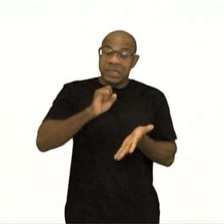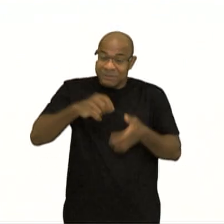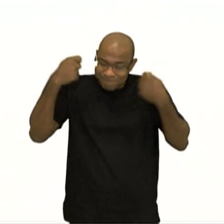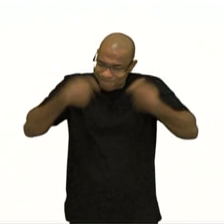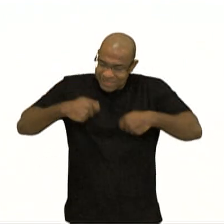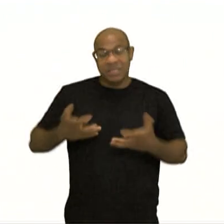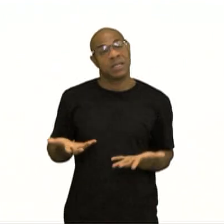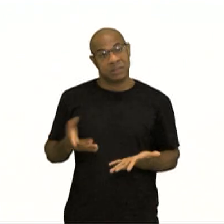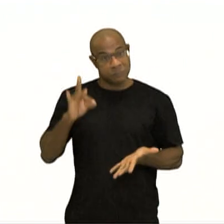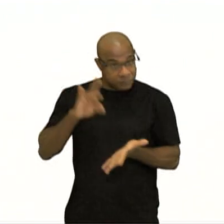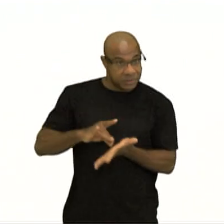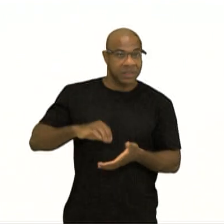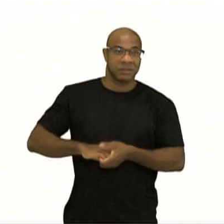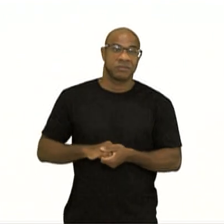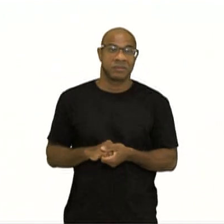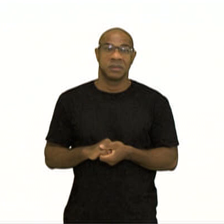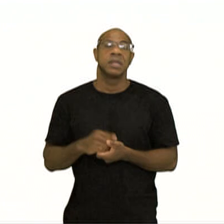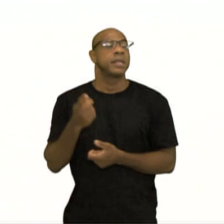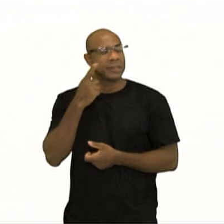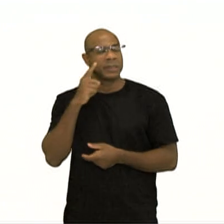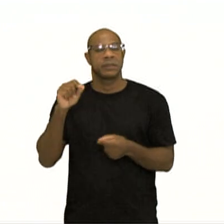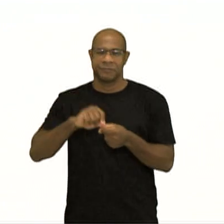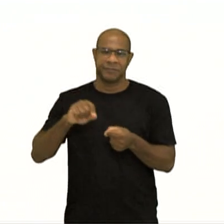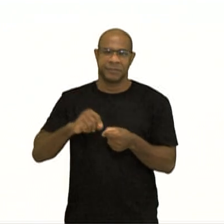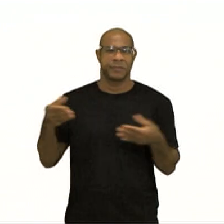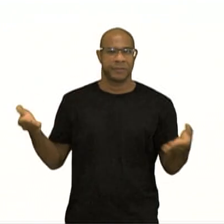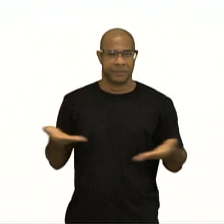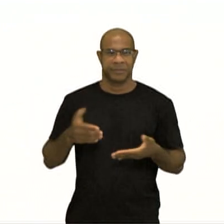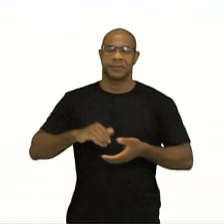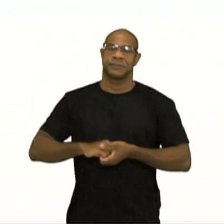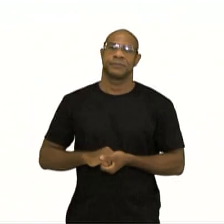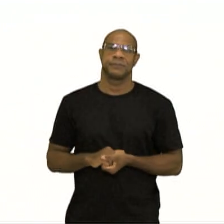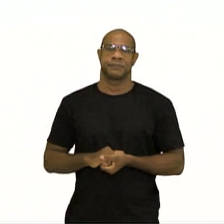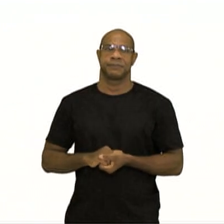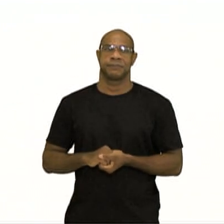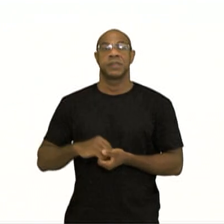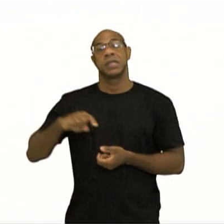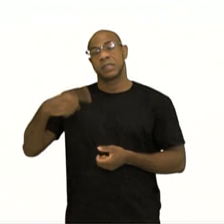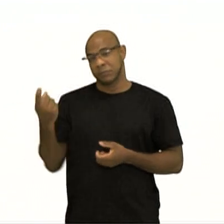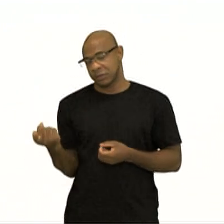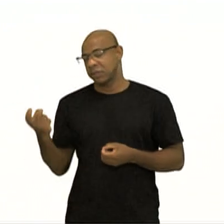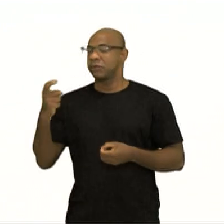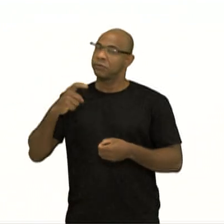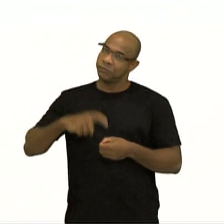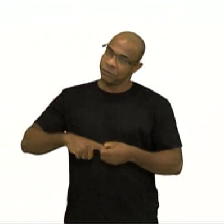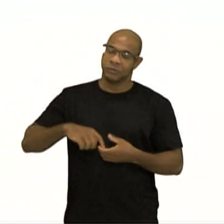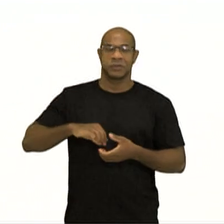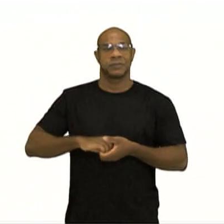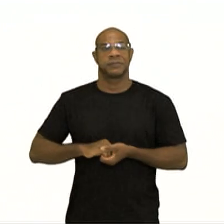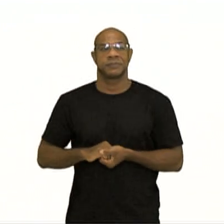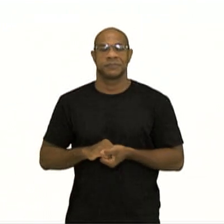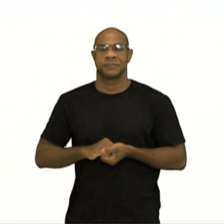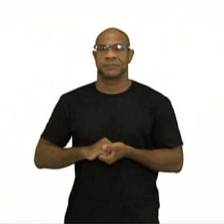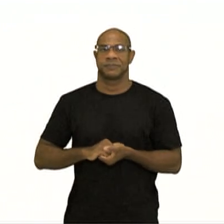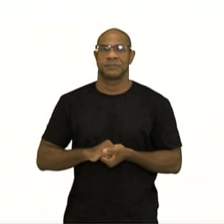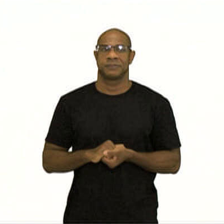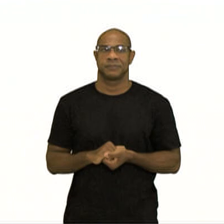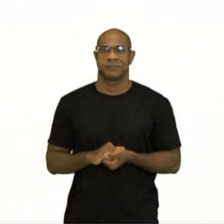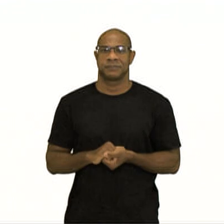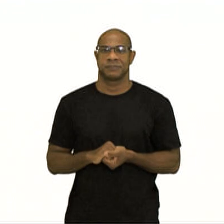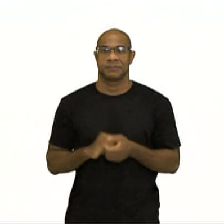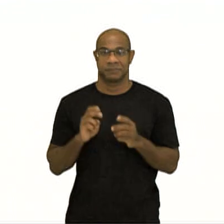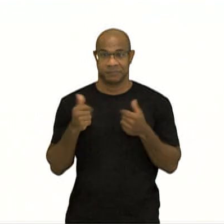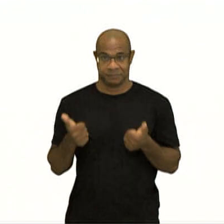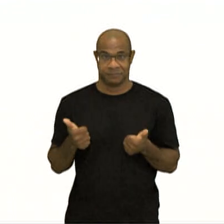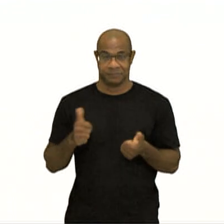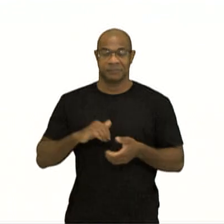necessário. Caramba, não entendi essa bendita dessa palavra. Beleza. Caso contrário, busque o contexto que eu acho que é mais interessante. Tá